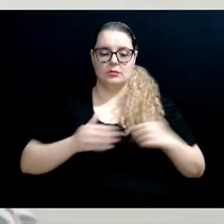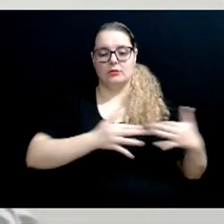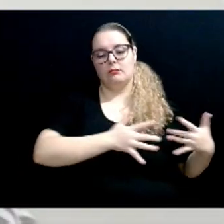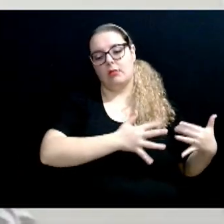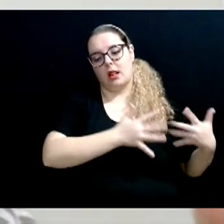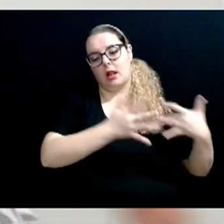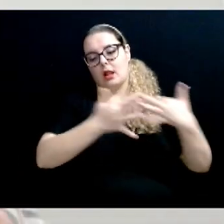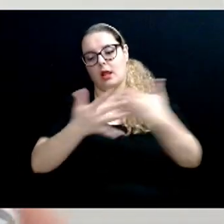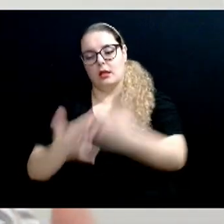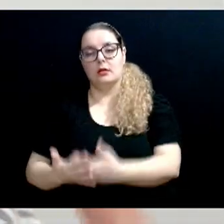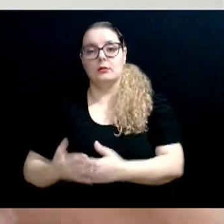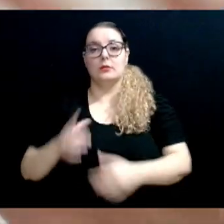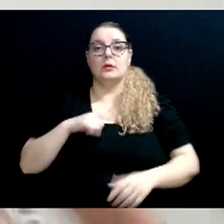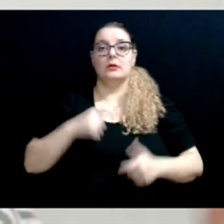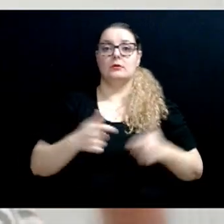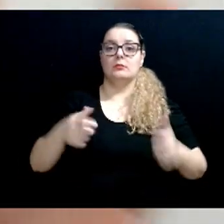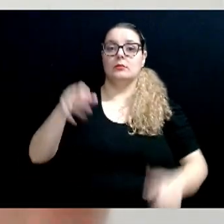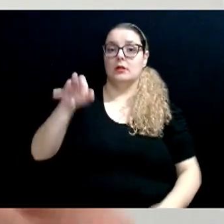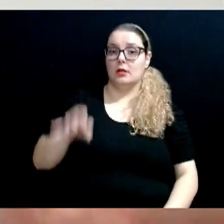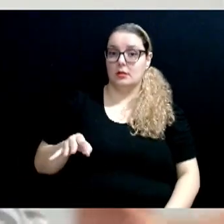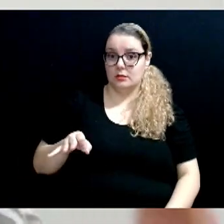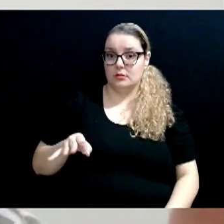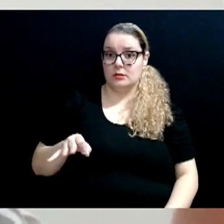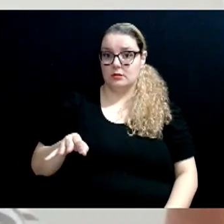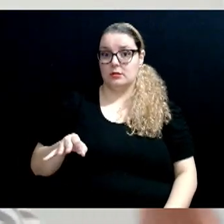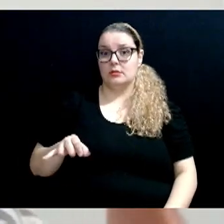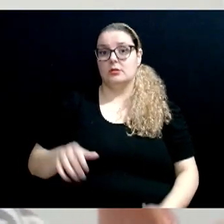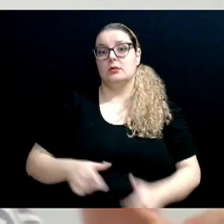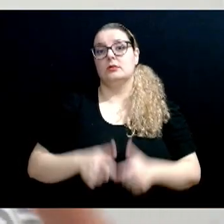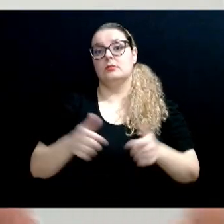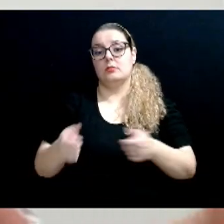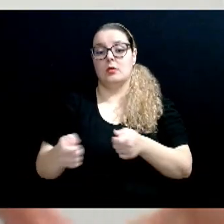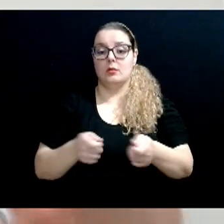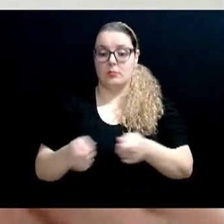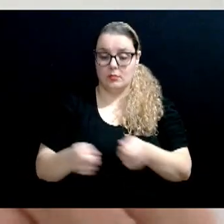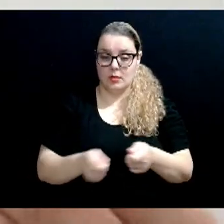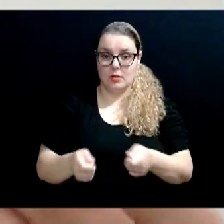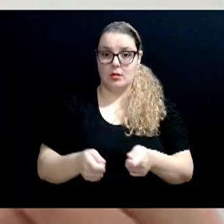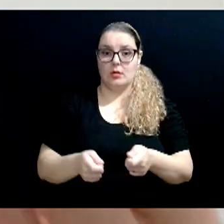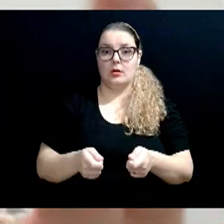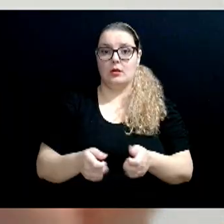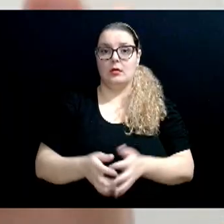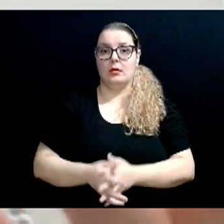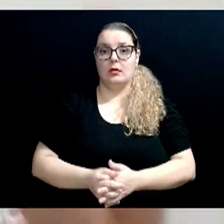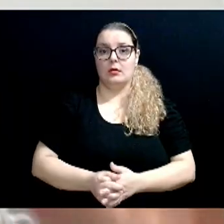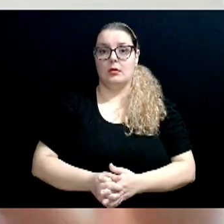maior assertividade, maior controle em pontos de controle, maior